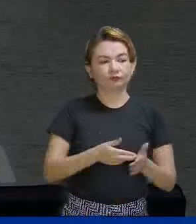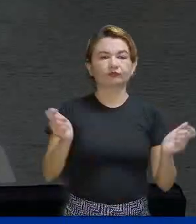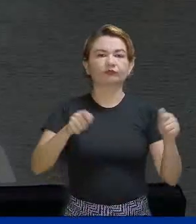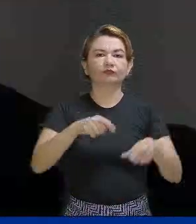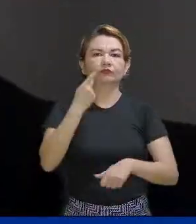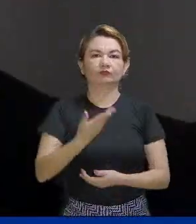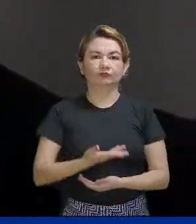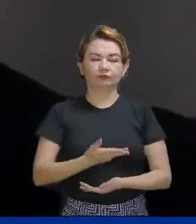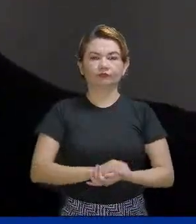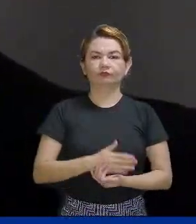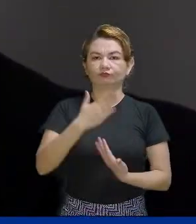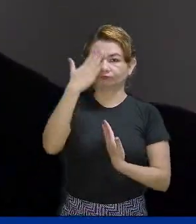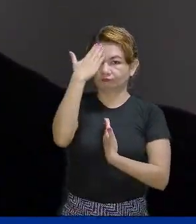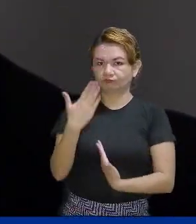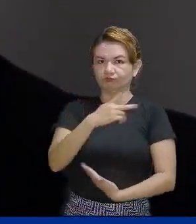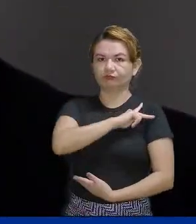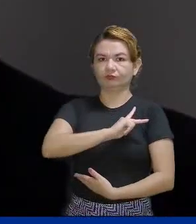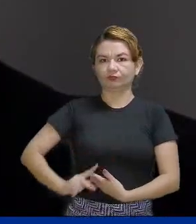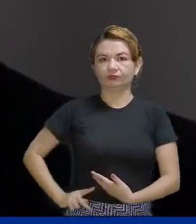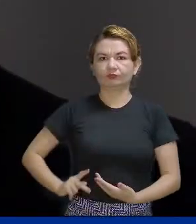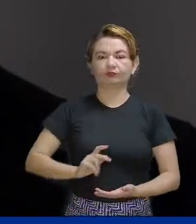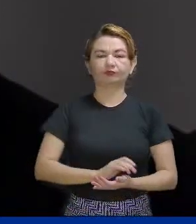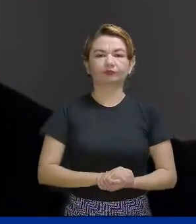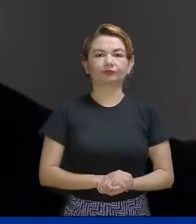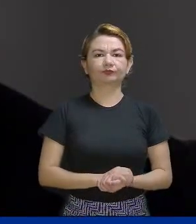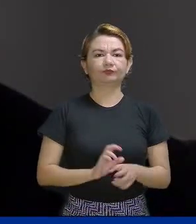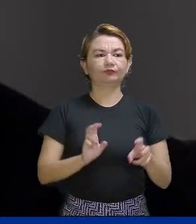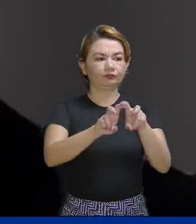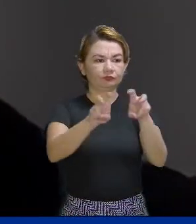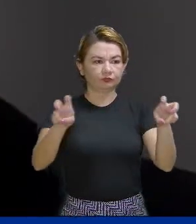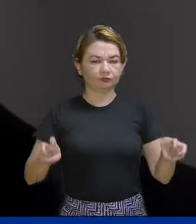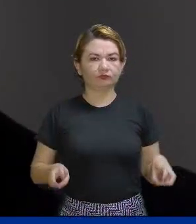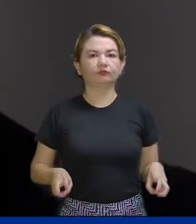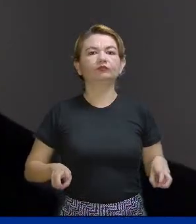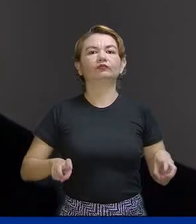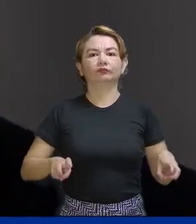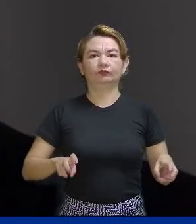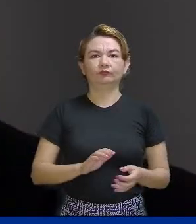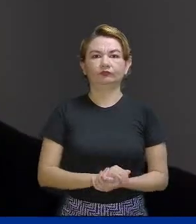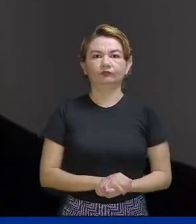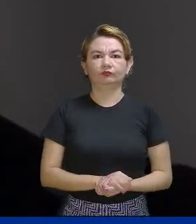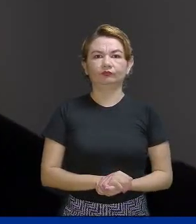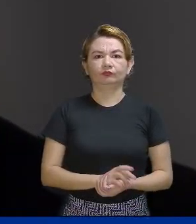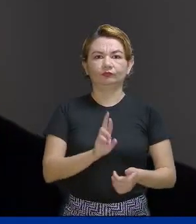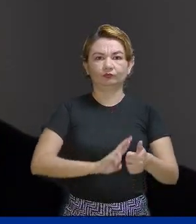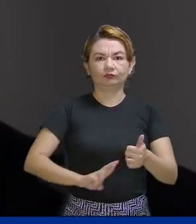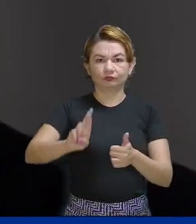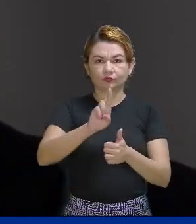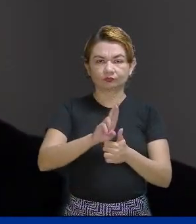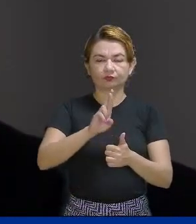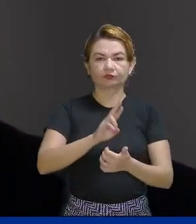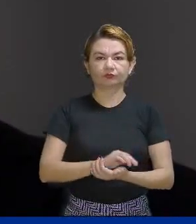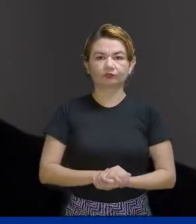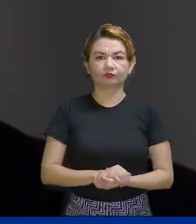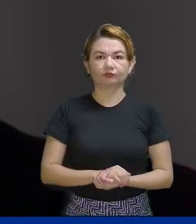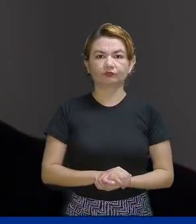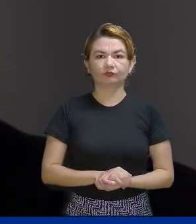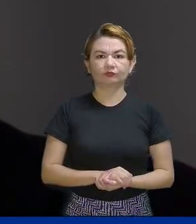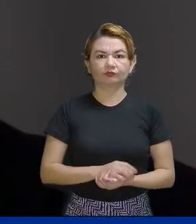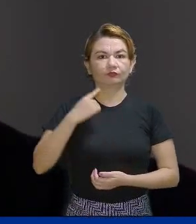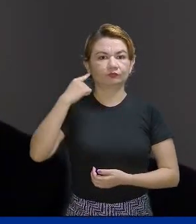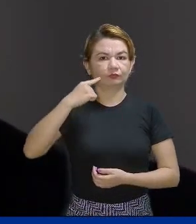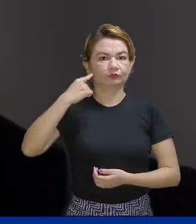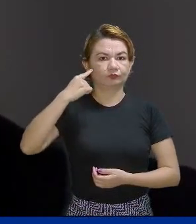Obrigado, senhor presidente. Senhor presidente, eminentes pares. Em ambiente virtual, o juiz